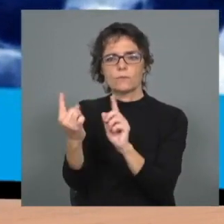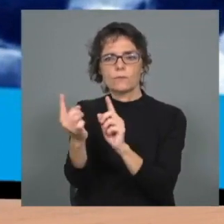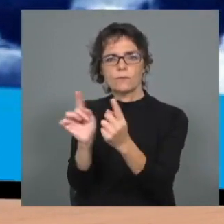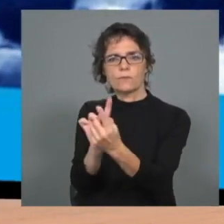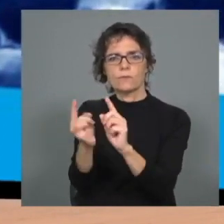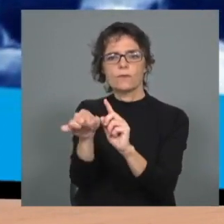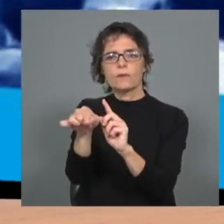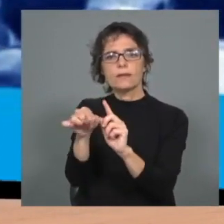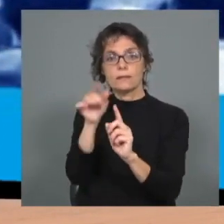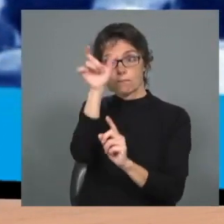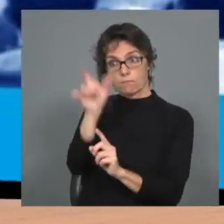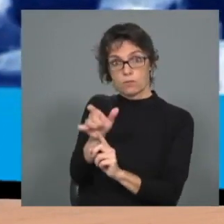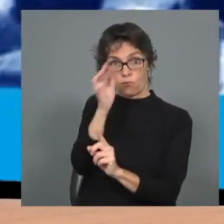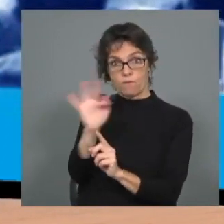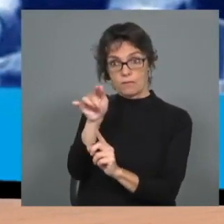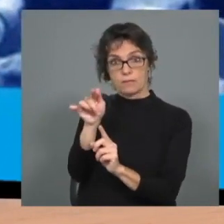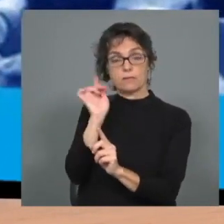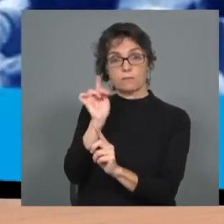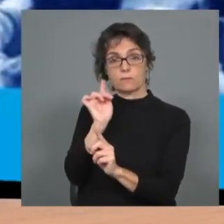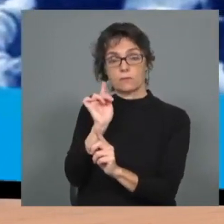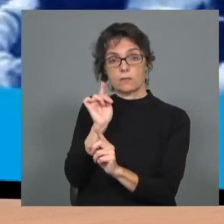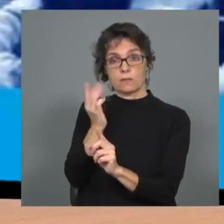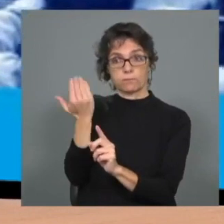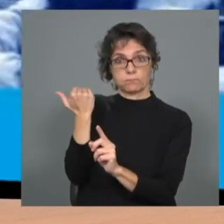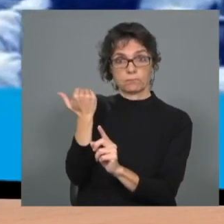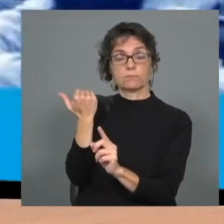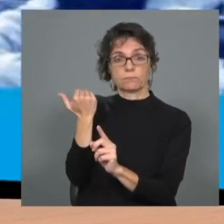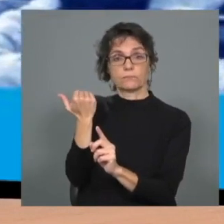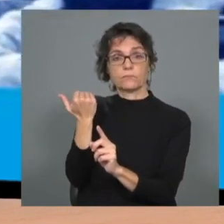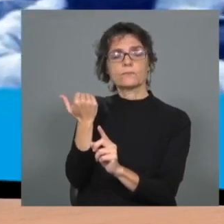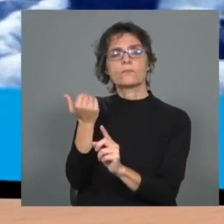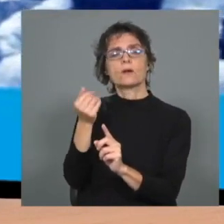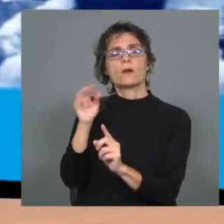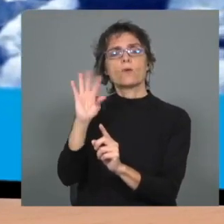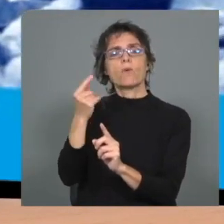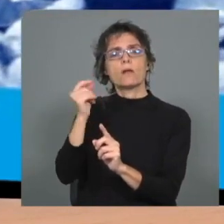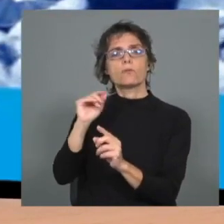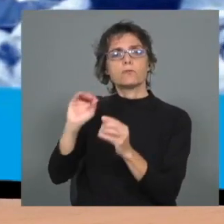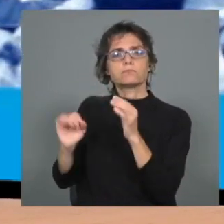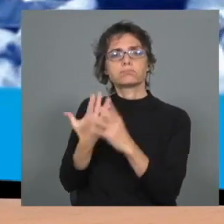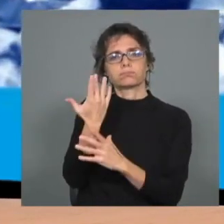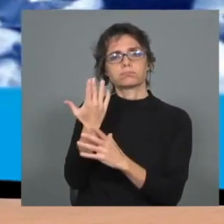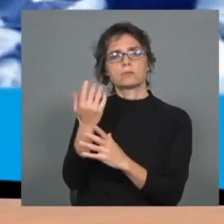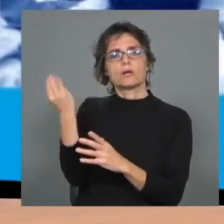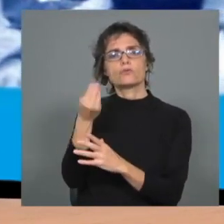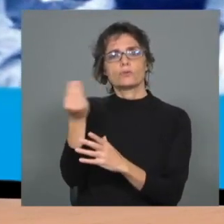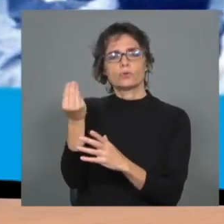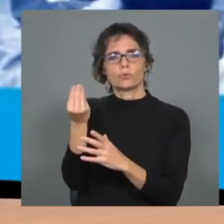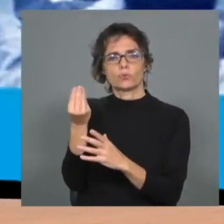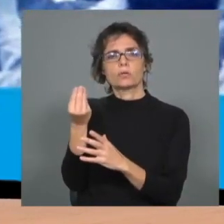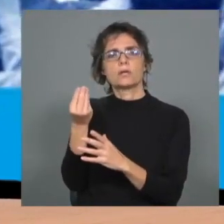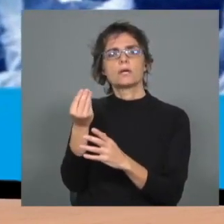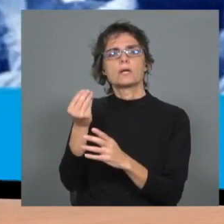foi importante na influência que ele exerceu no Padre Cardan, na ocasião, que criou a Juventude Operária Cristã e o método Ver, Julgar e